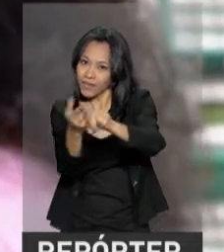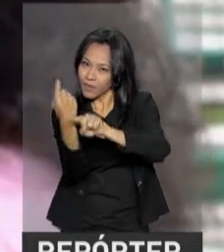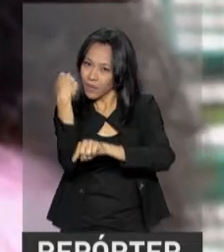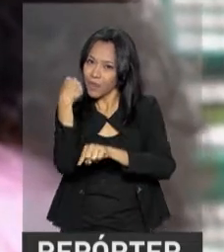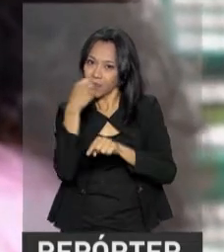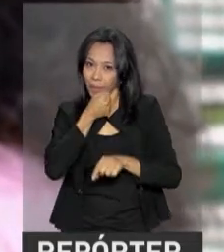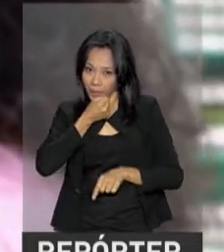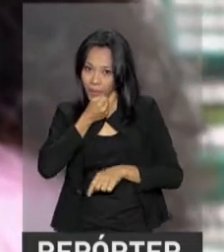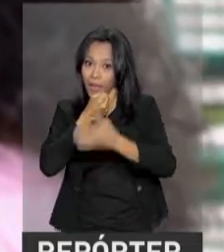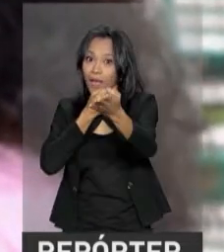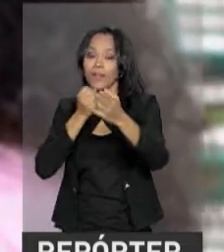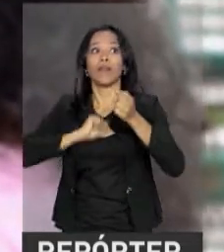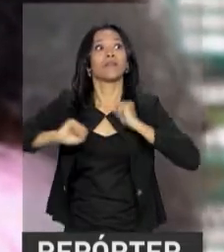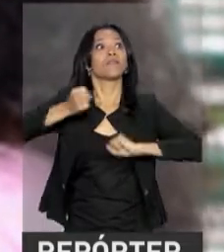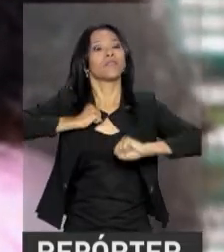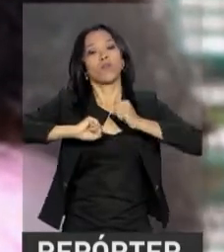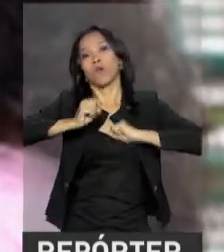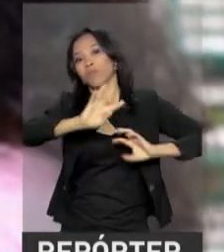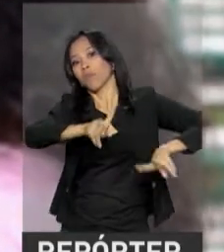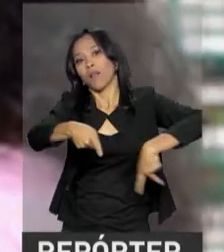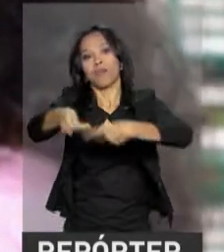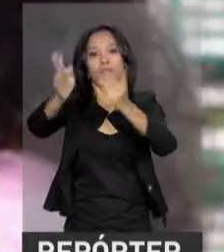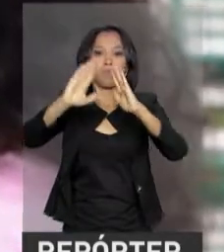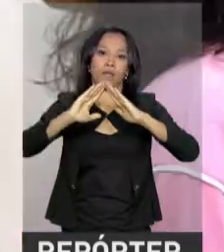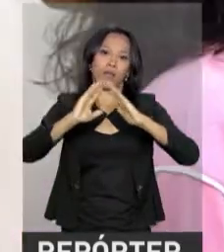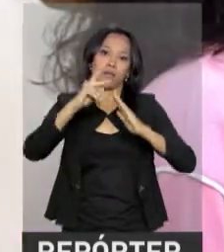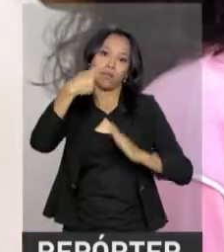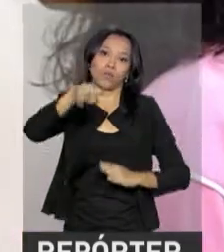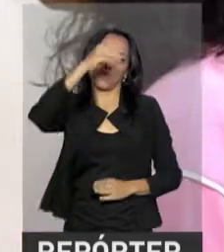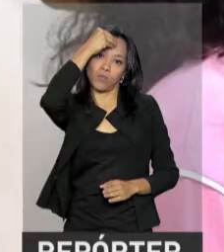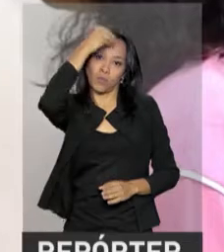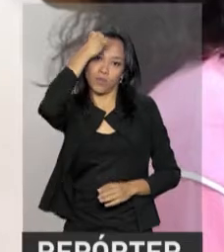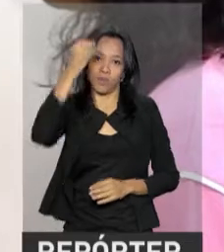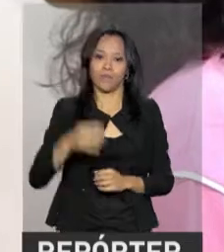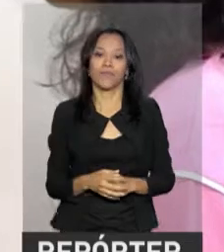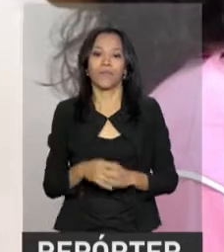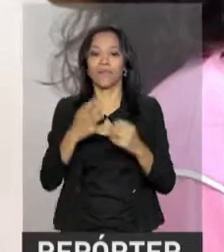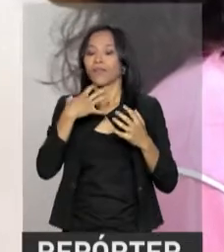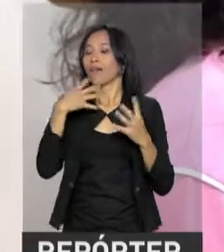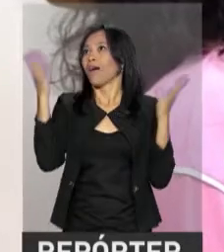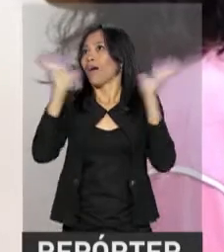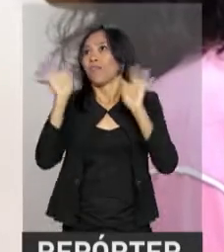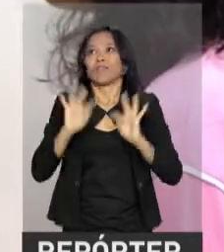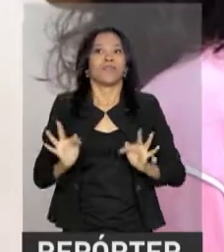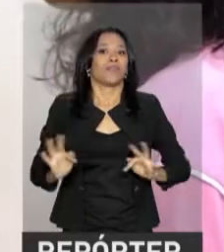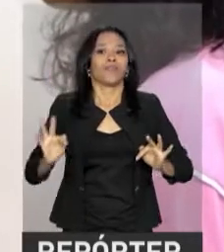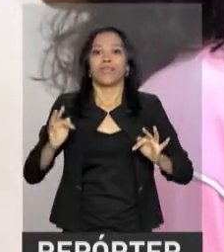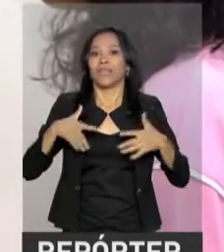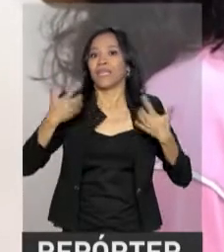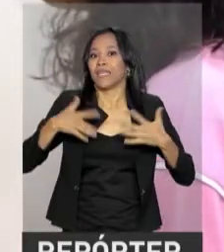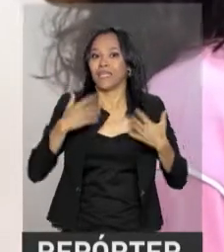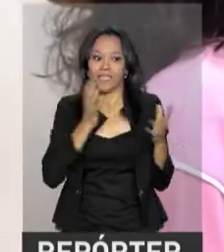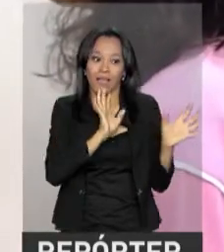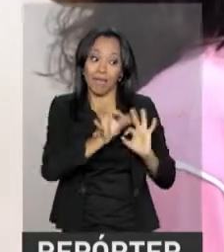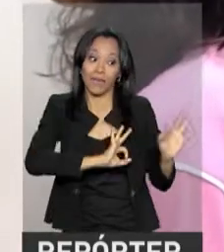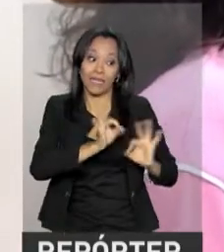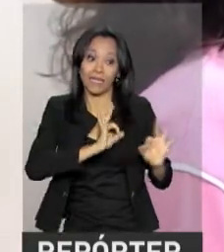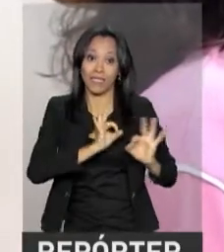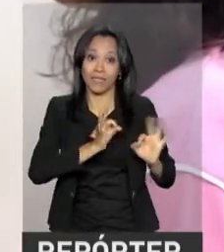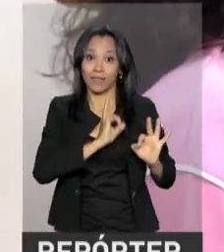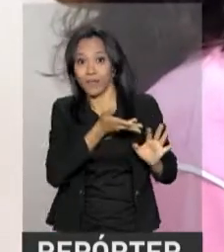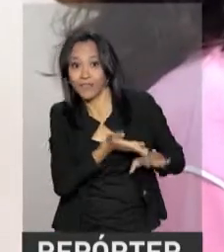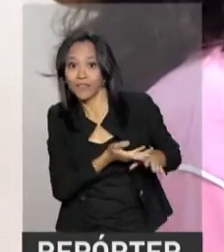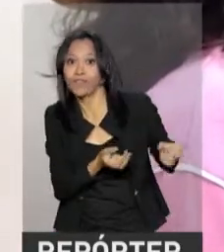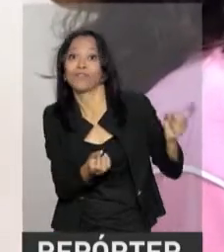séria a está ansiosa para levar a sobrinha pra casa nossa vai ser uma alegria muito grande a gente já tá pra melhor após